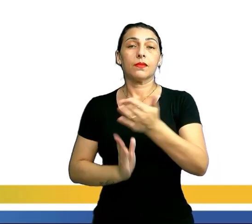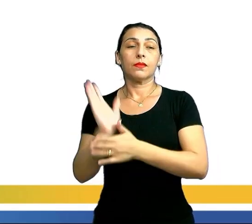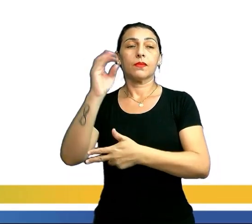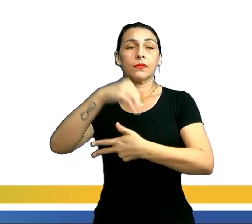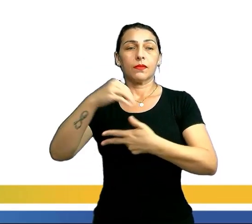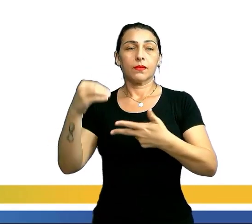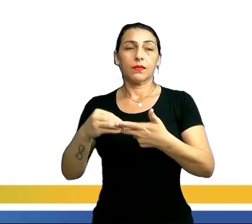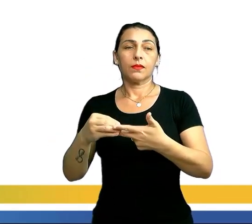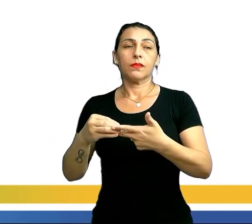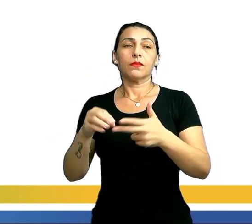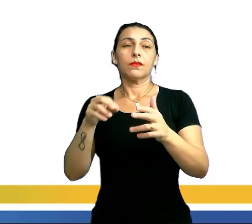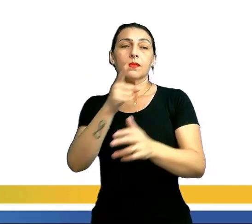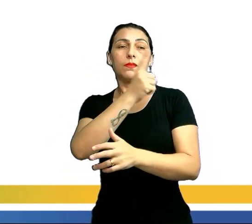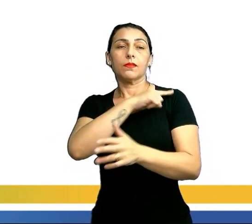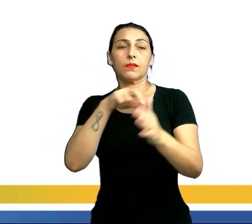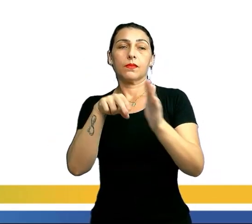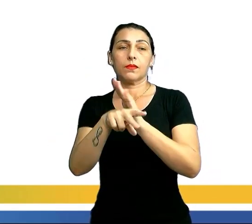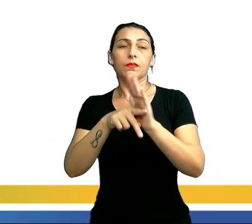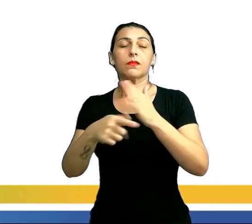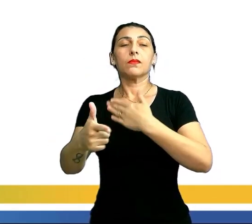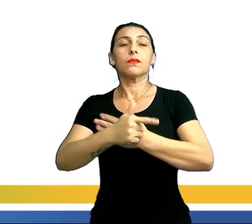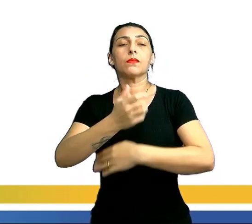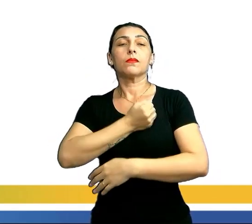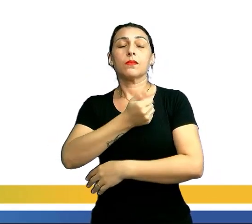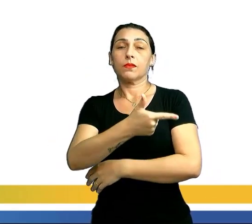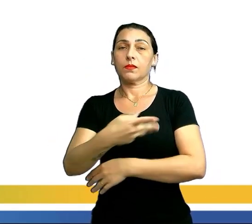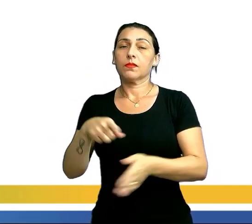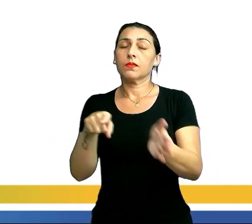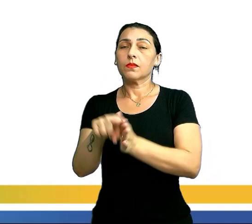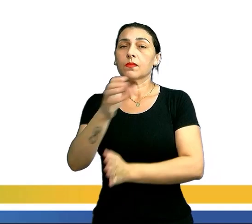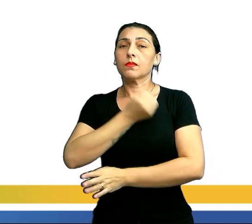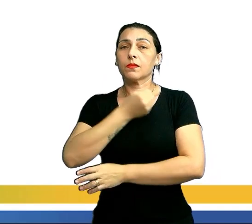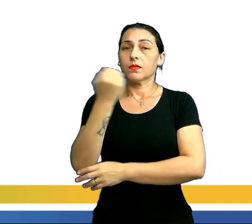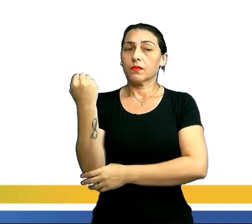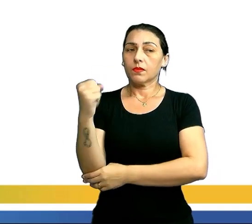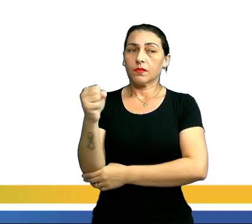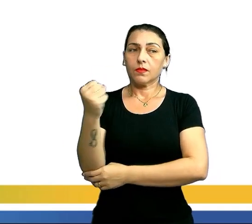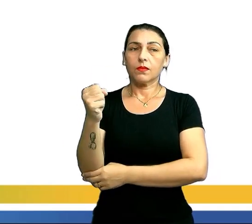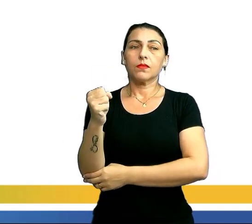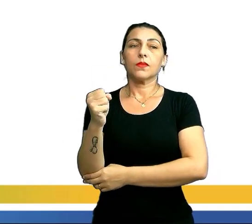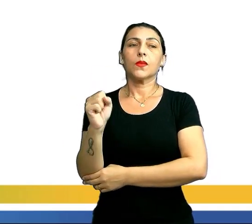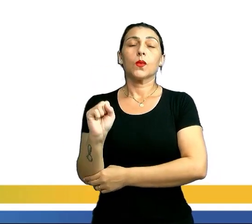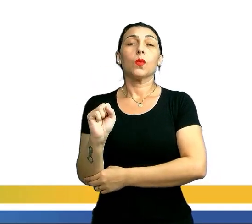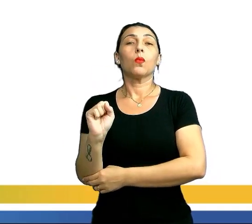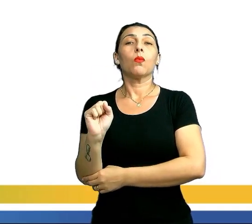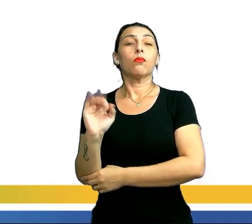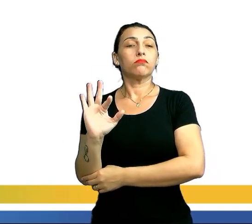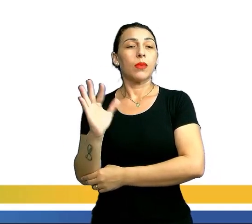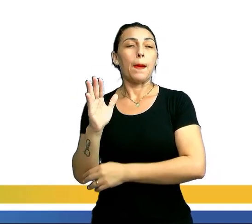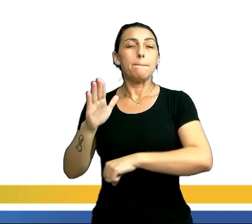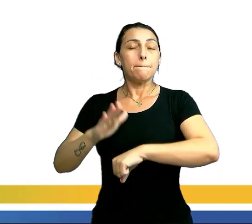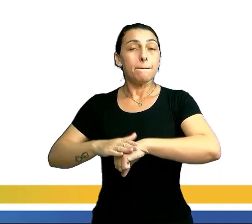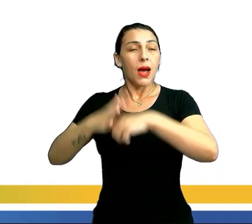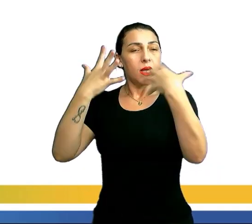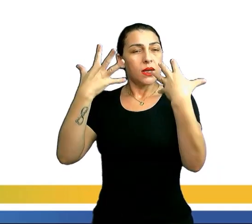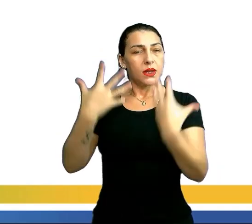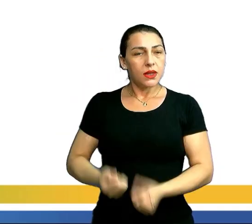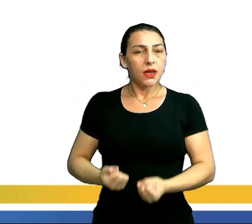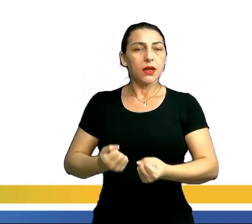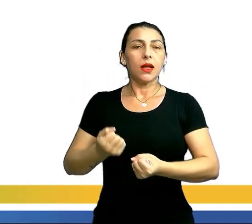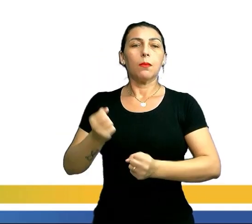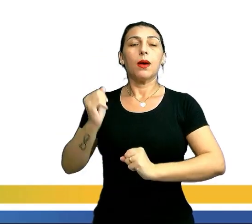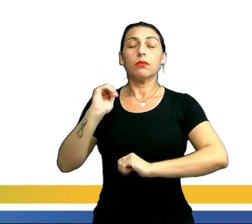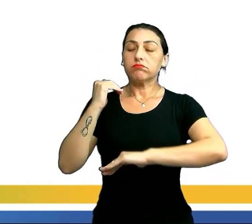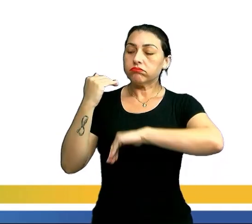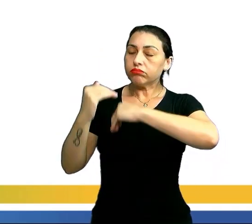Aprova Enem, primeira série, Biologia, página 23, questão 8. Uma das hipóteses mais aceitas